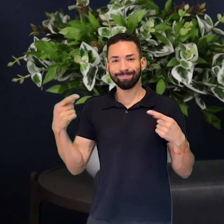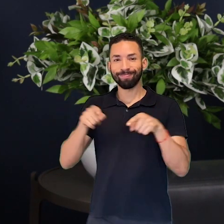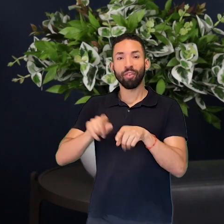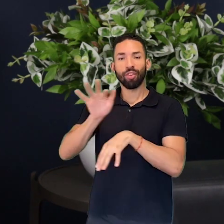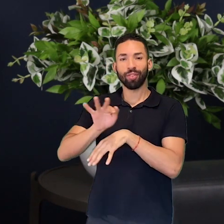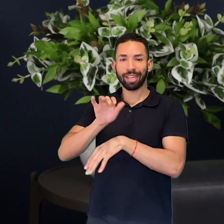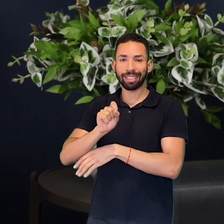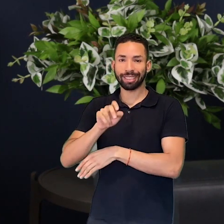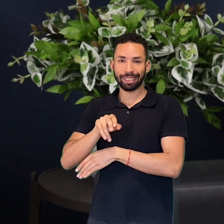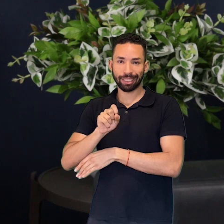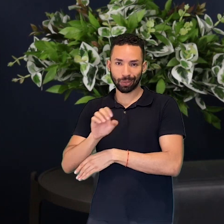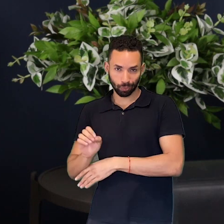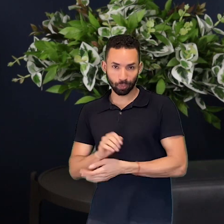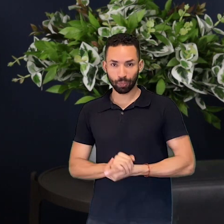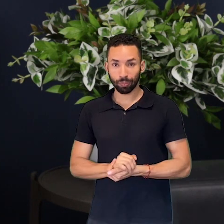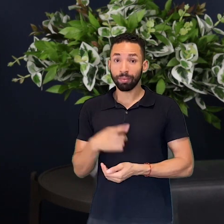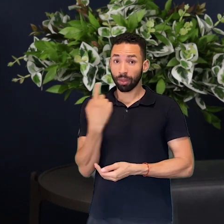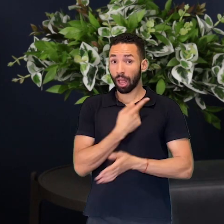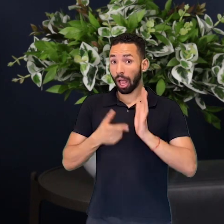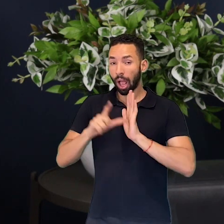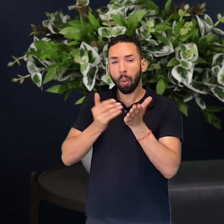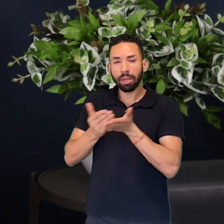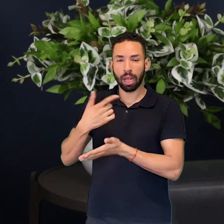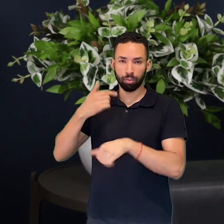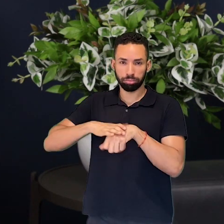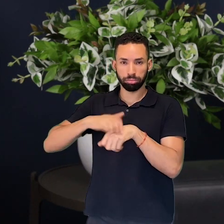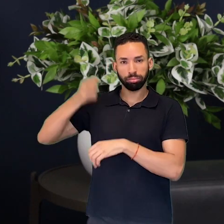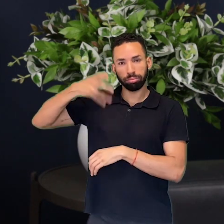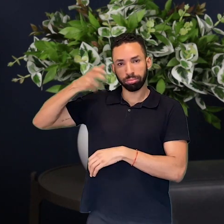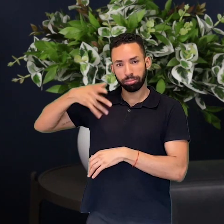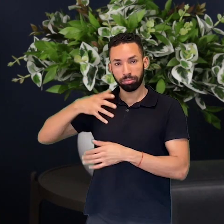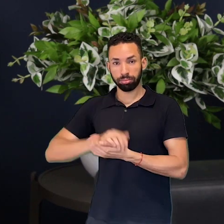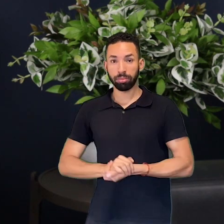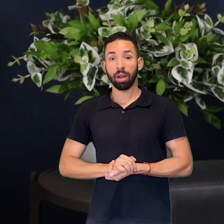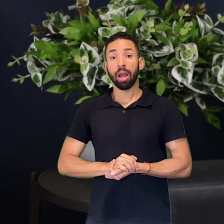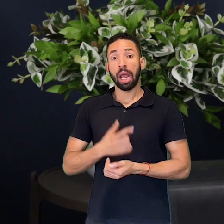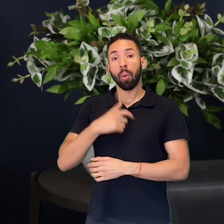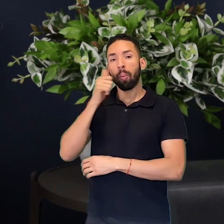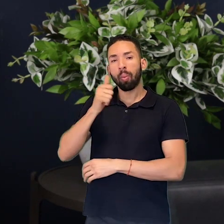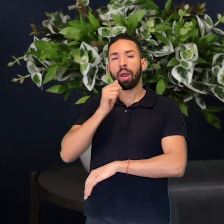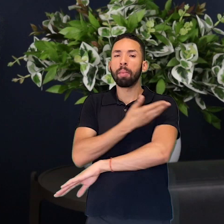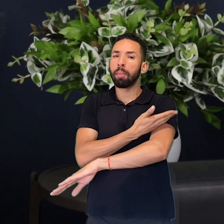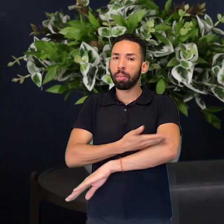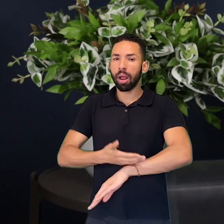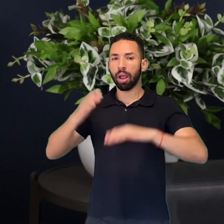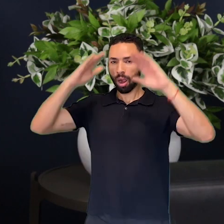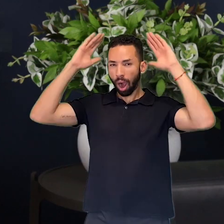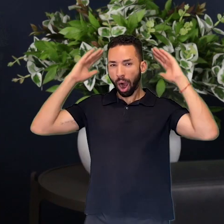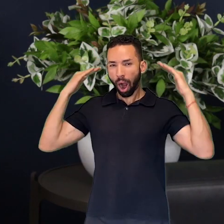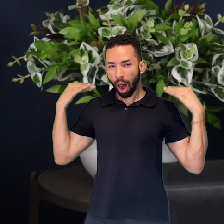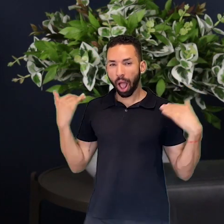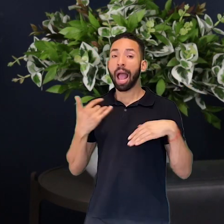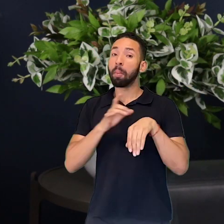graças à nossa parceria com a Faculdade Senso. Antes de começarmos, vou fazer a minha autodescrição. Eu sou uma mulher